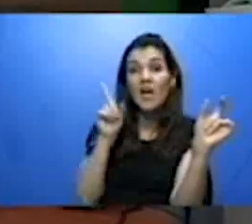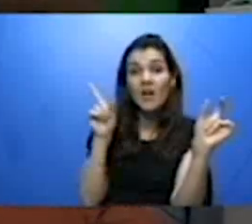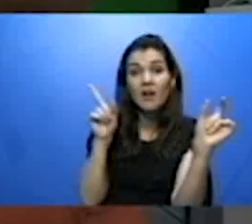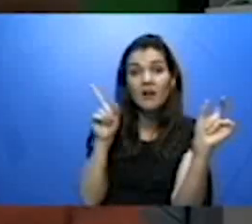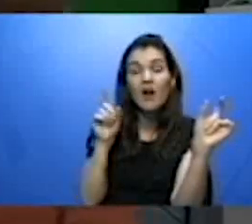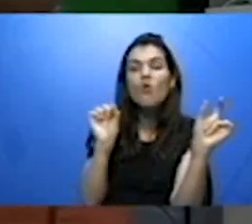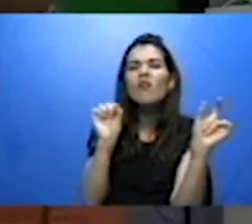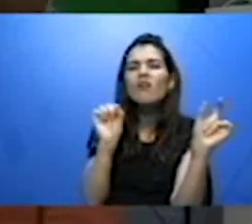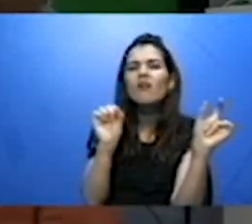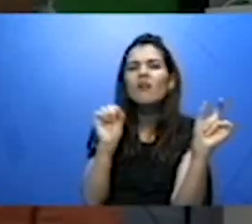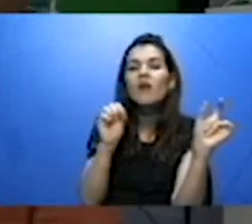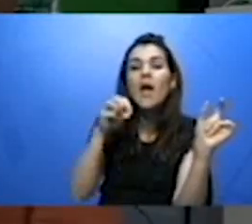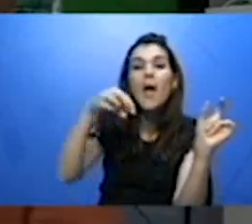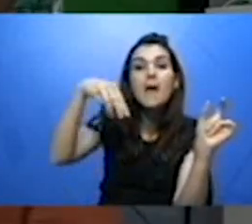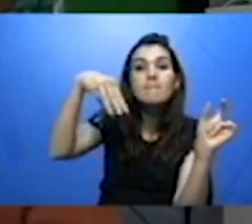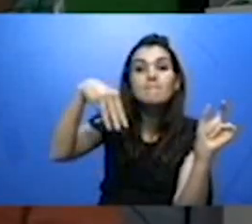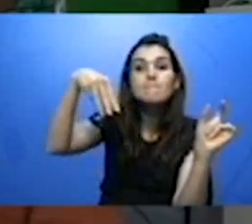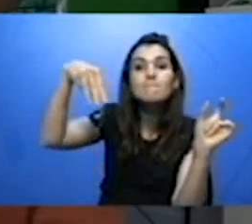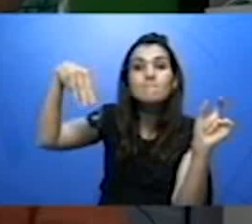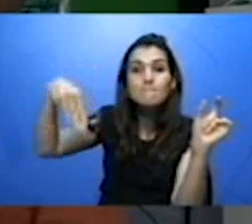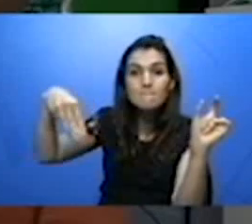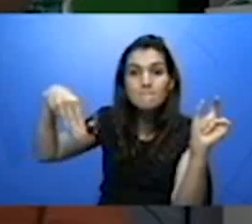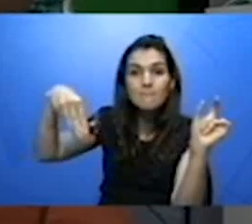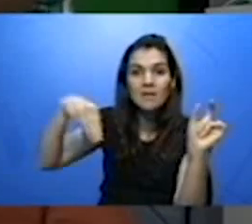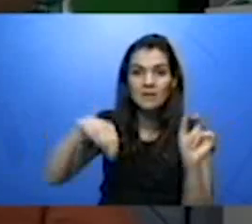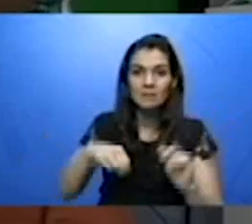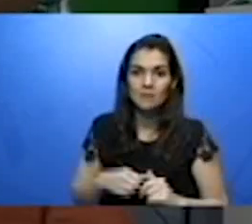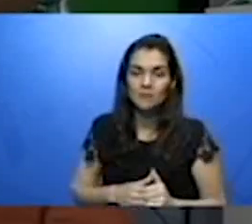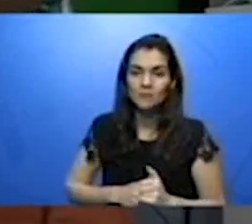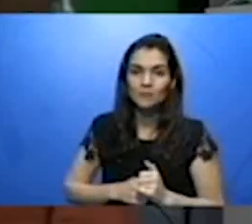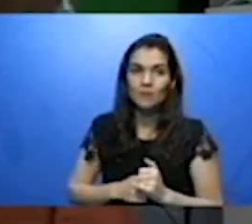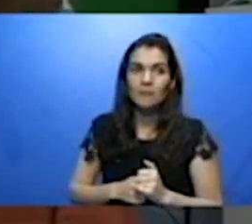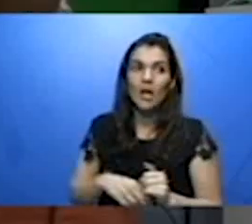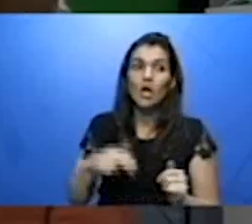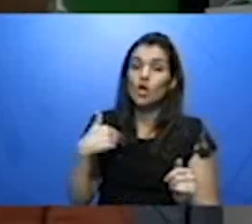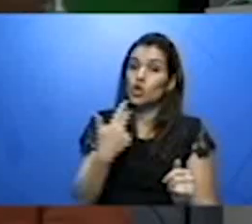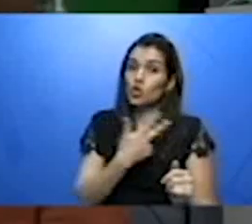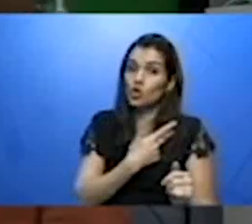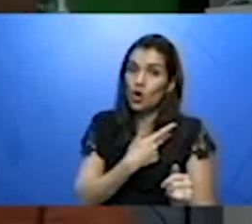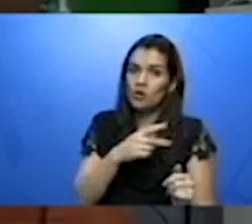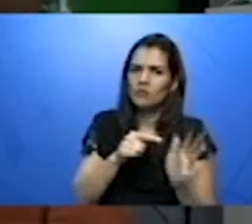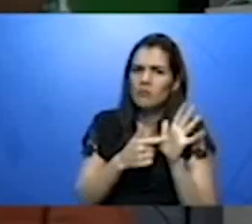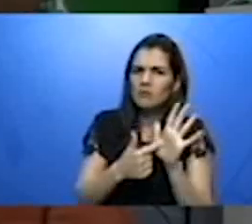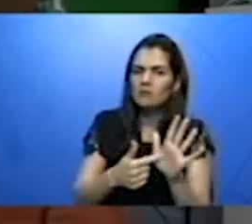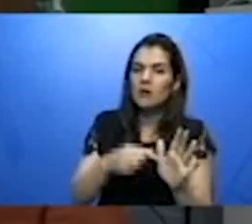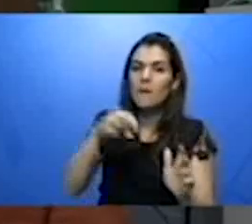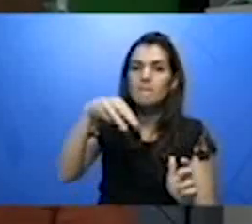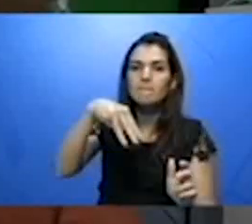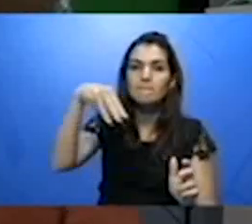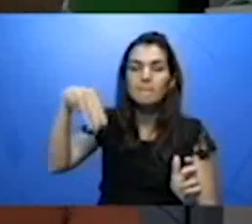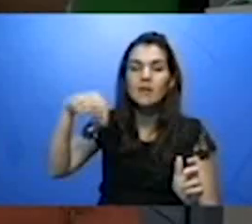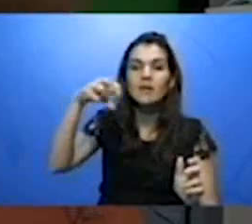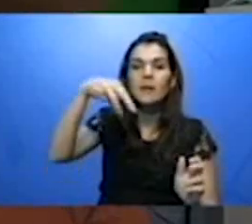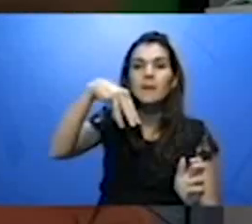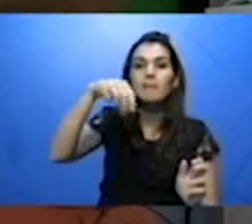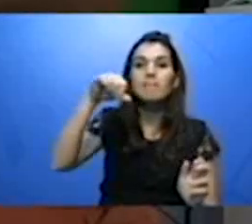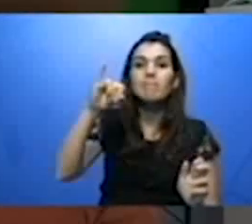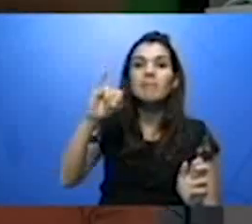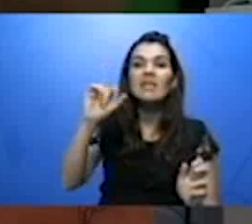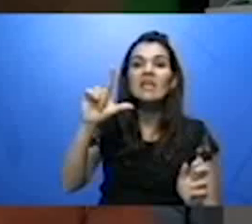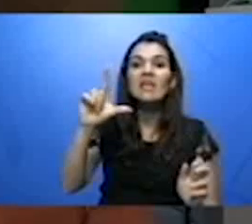medida é chamada de milímetros e a gente representa por m&m tá